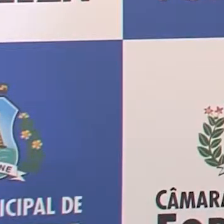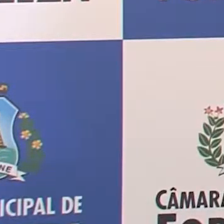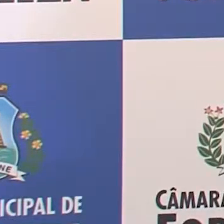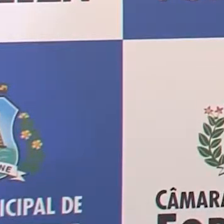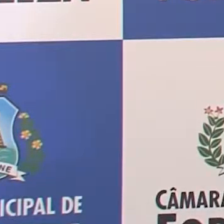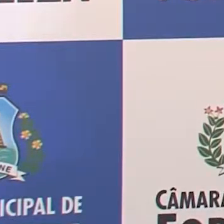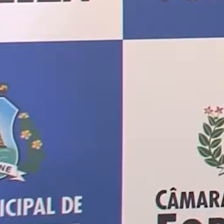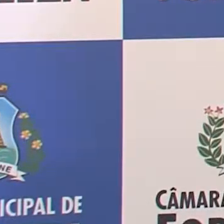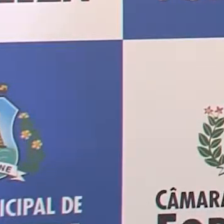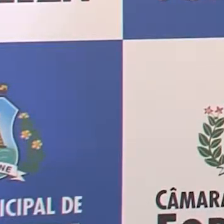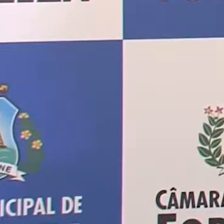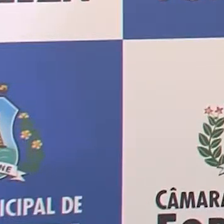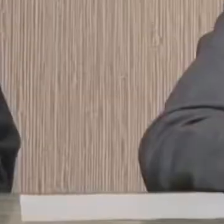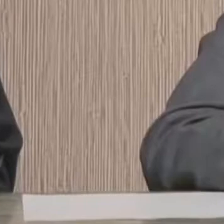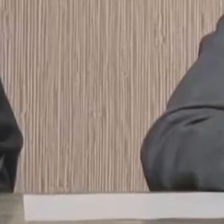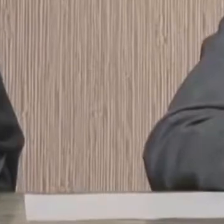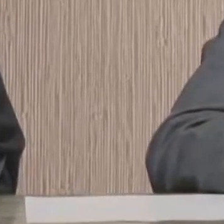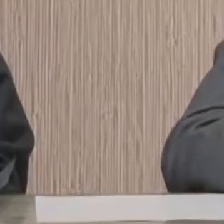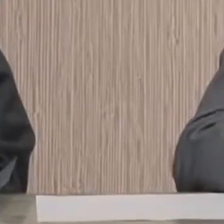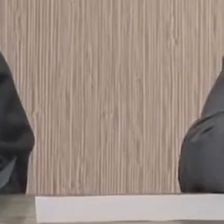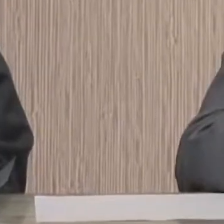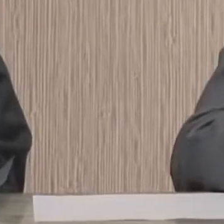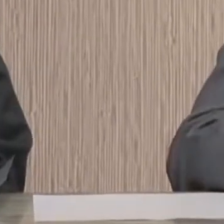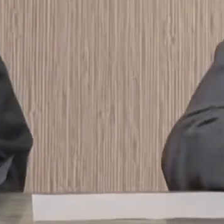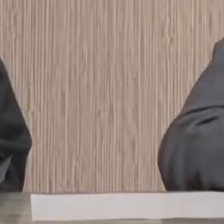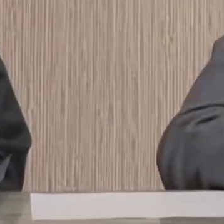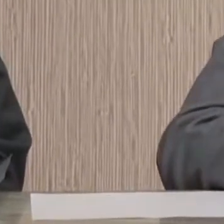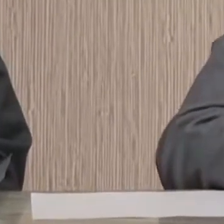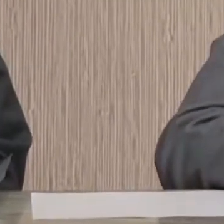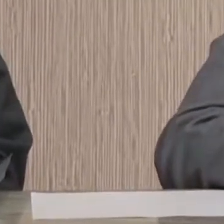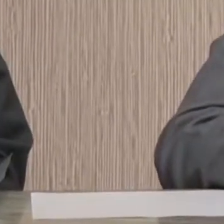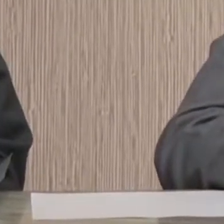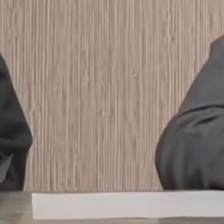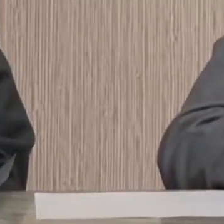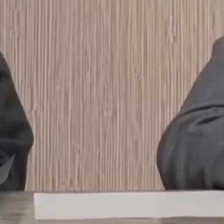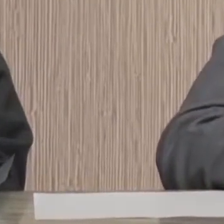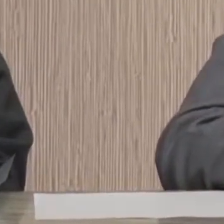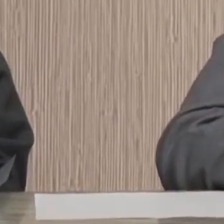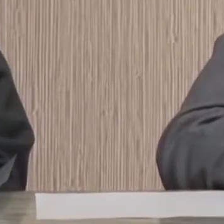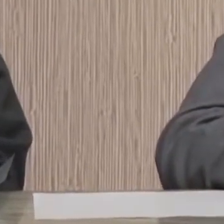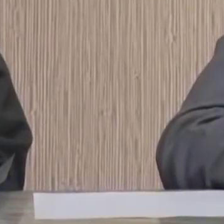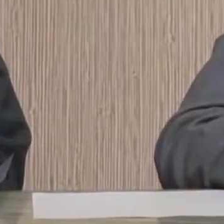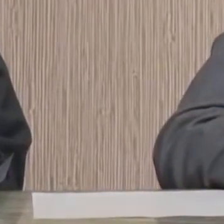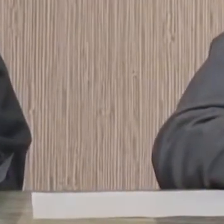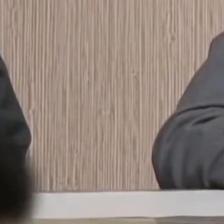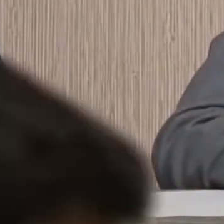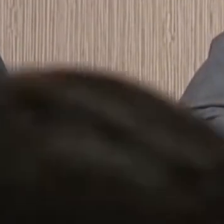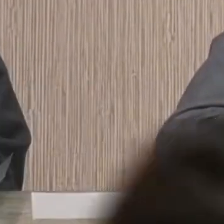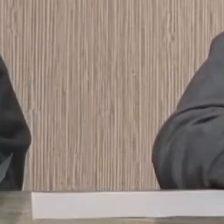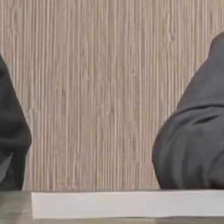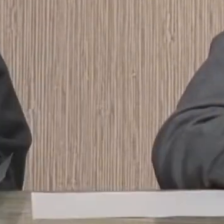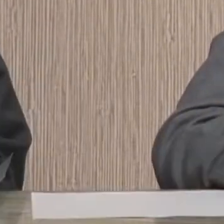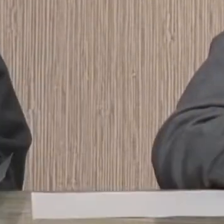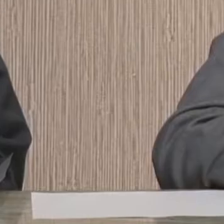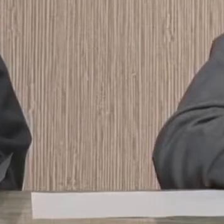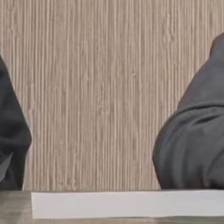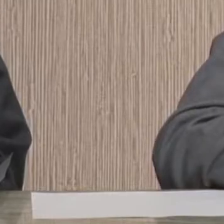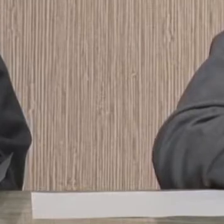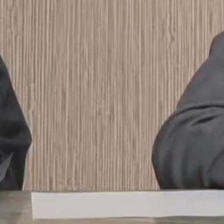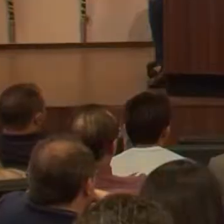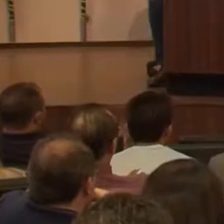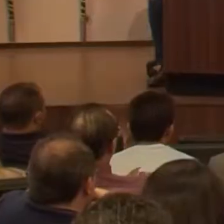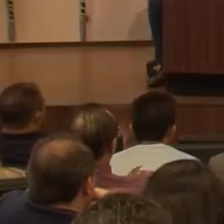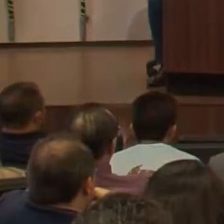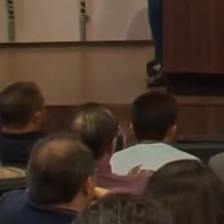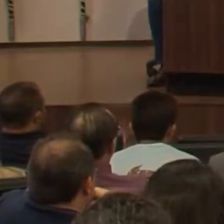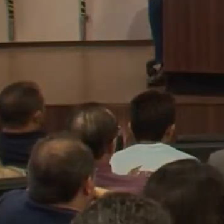continuar no plenário. Isso é importante. Para o presidente da Câmara Municipal, o vereador Antônio Henrique, a audiência pública mostra a sintonia